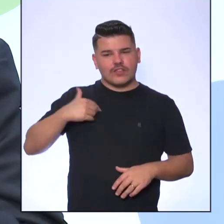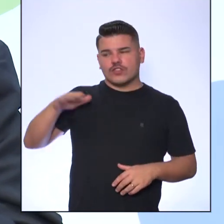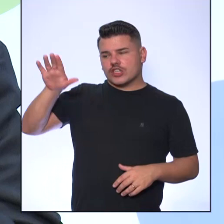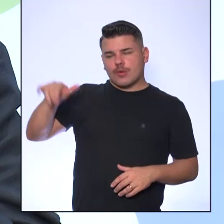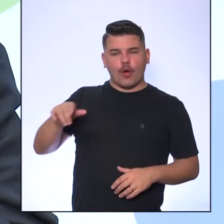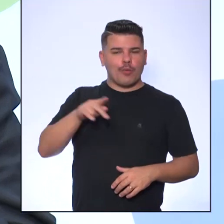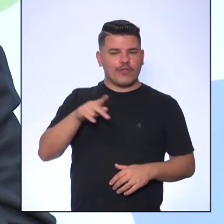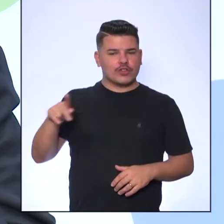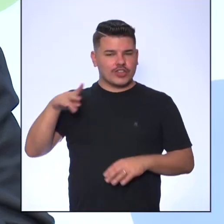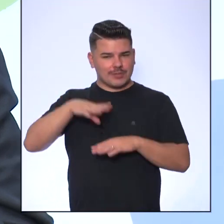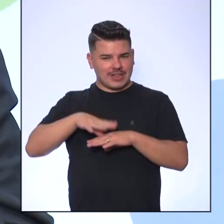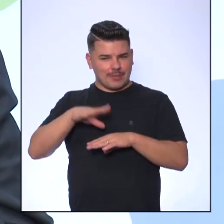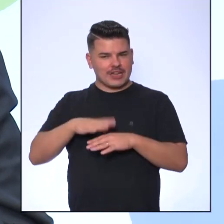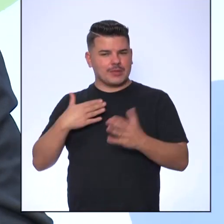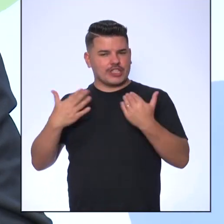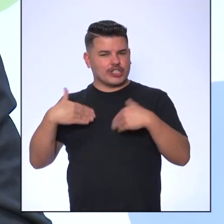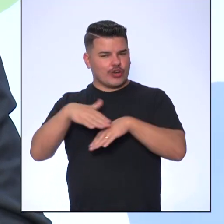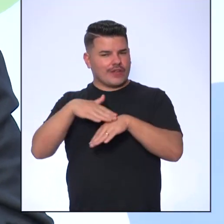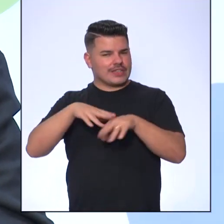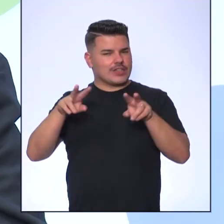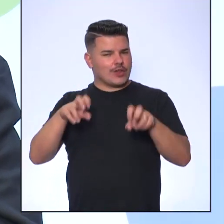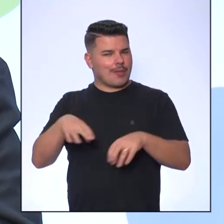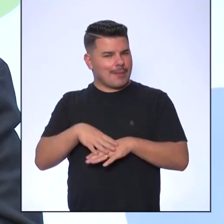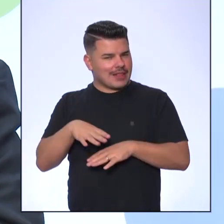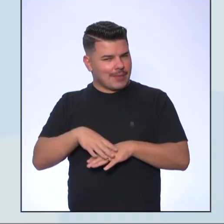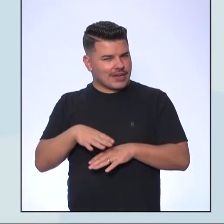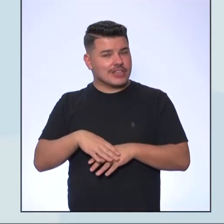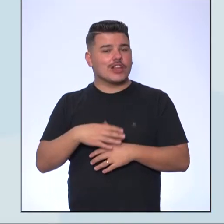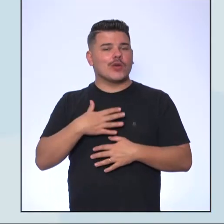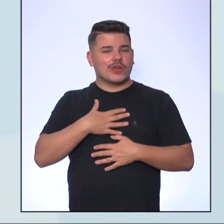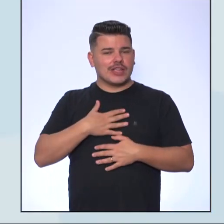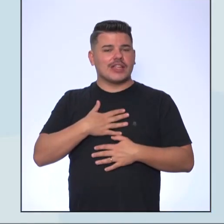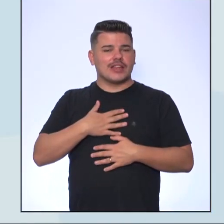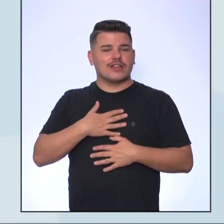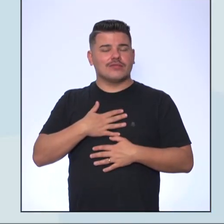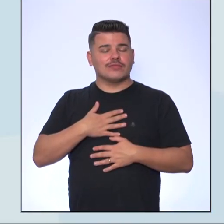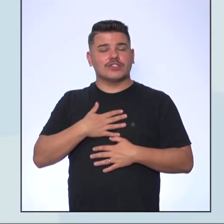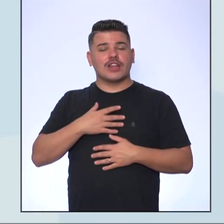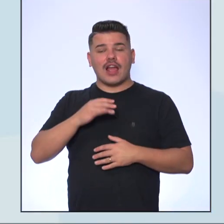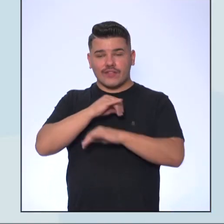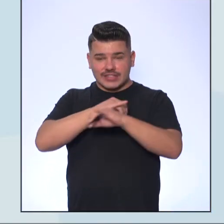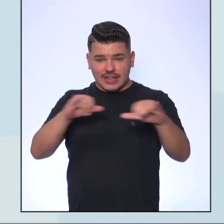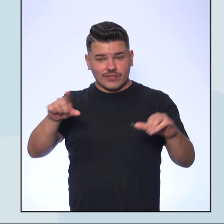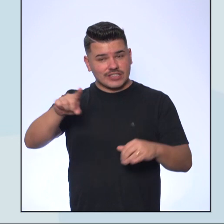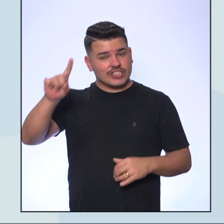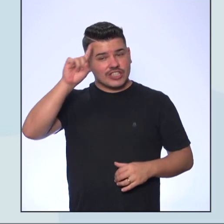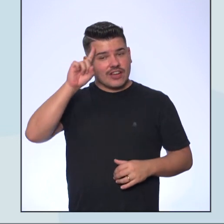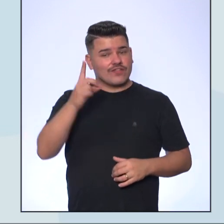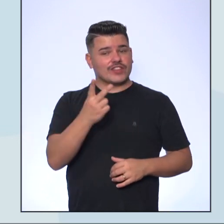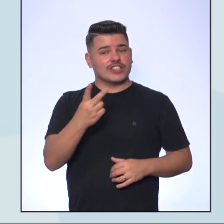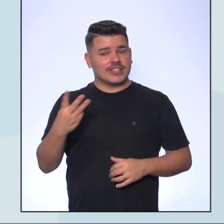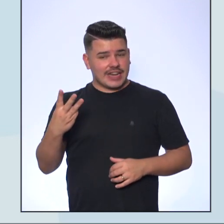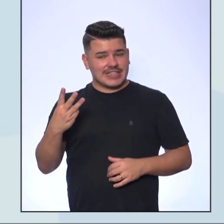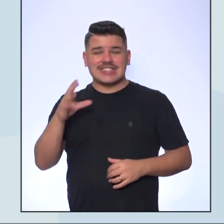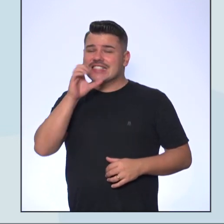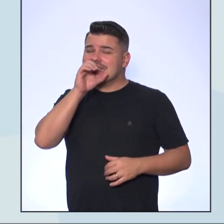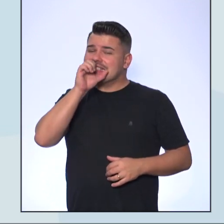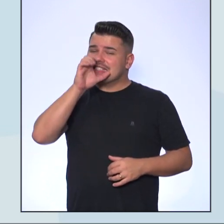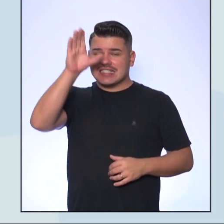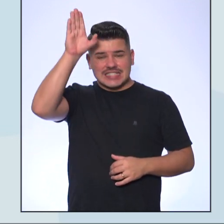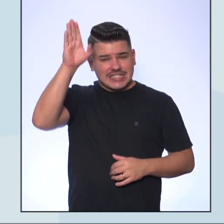matemática para bater um papo também aqui sobre matemática. Eu queria, bota o slide, lembrar, dia 23, então, a partir desse sábado, todos os